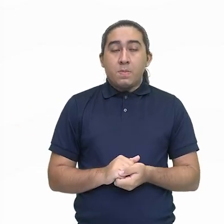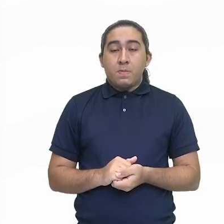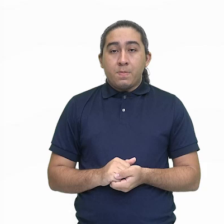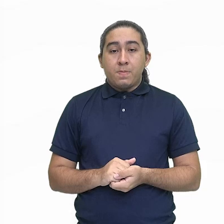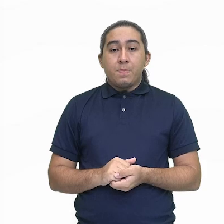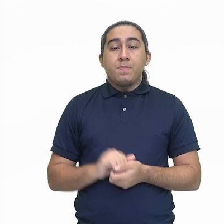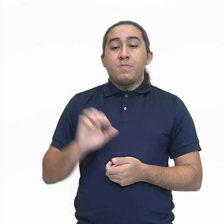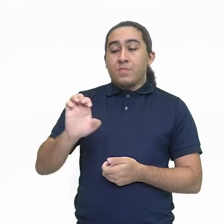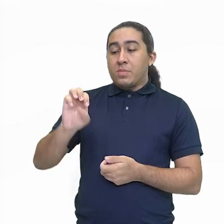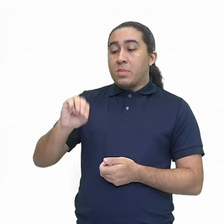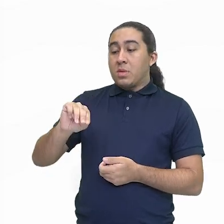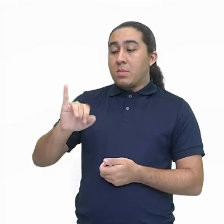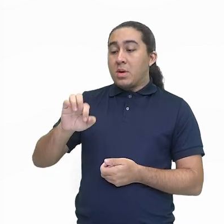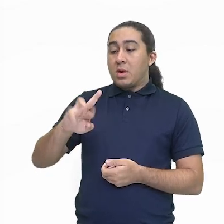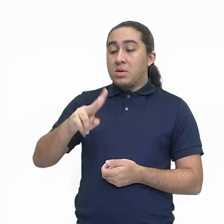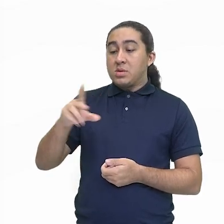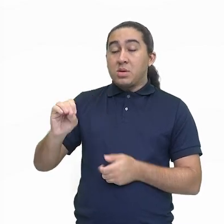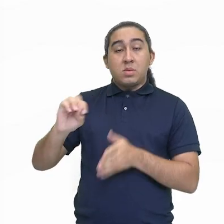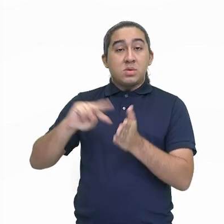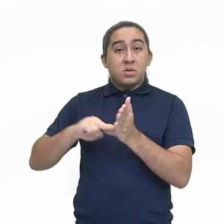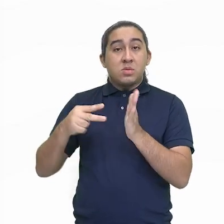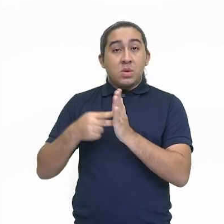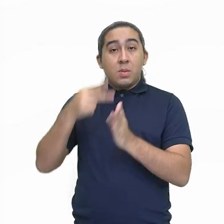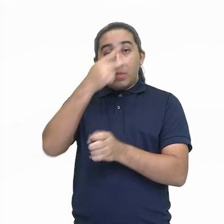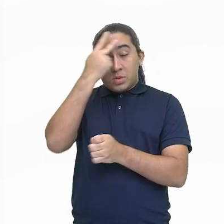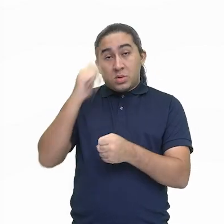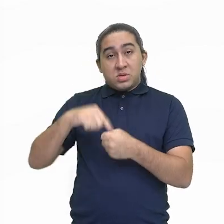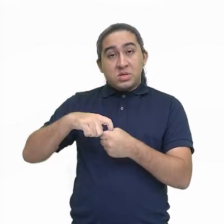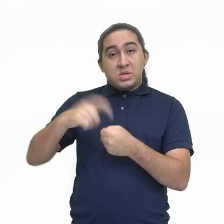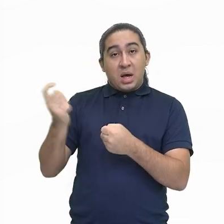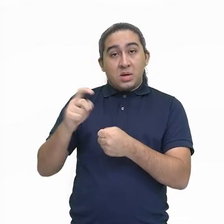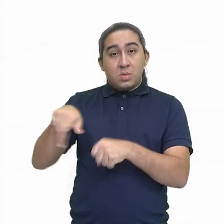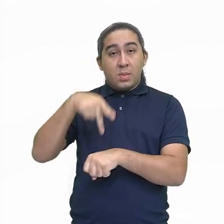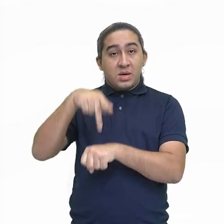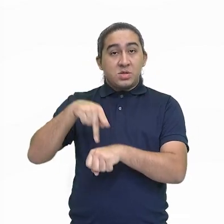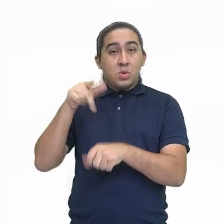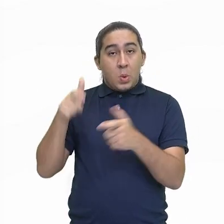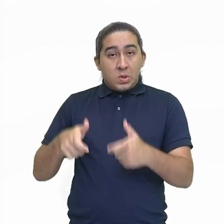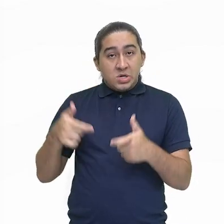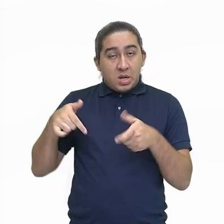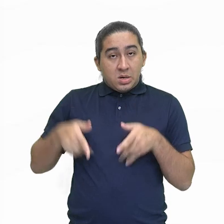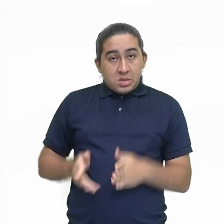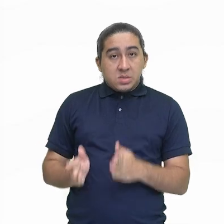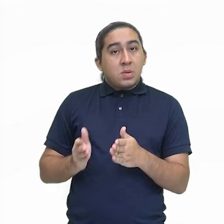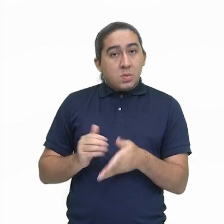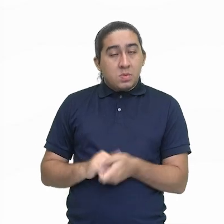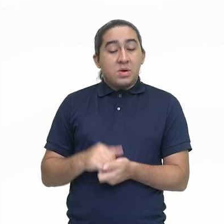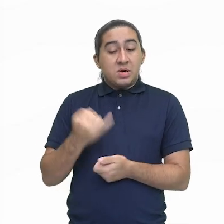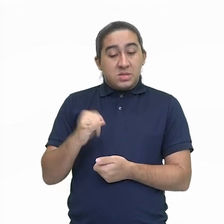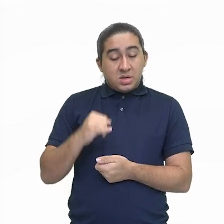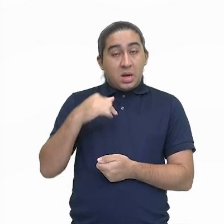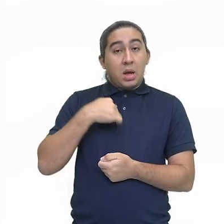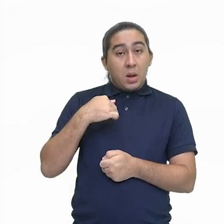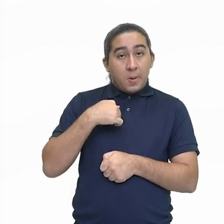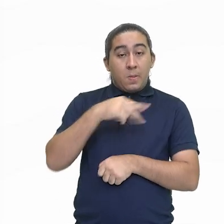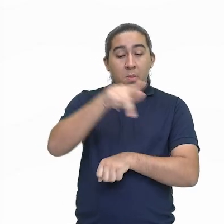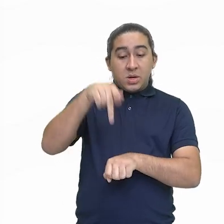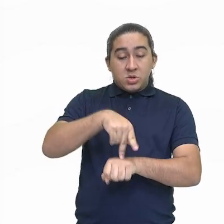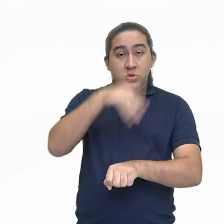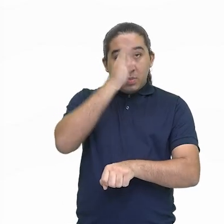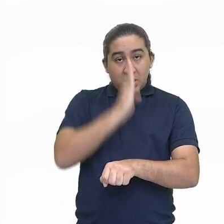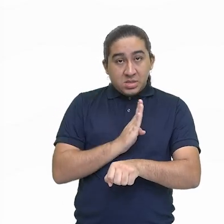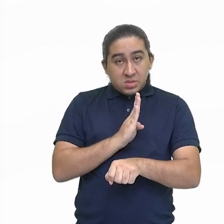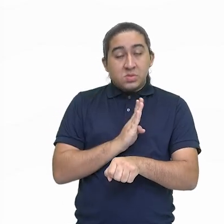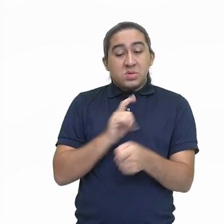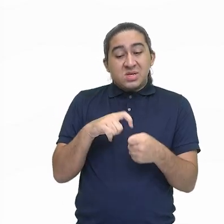emigração, nós temos a saída da pessoa do seu país de origem. Então, se eu estou saindo do Brasil e vou